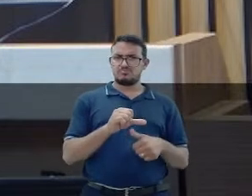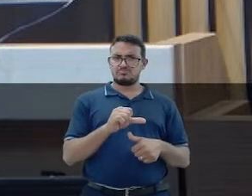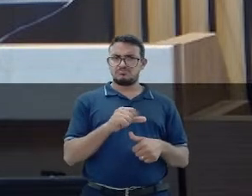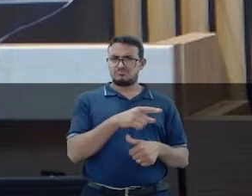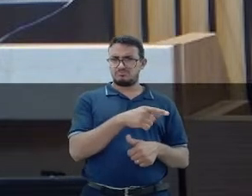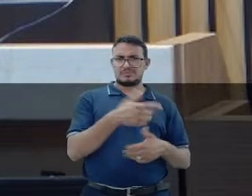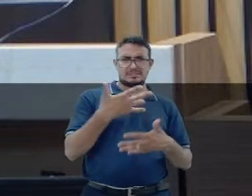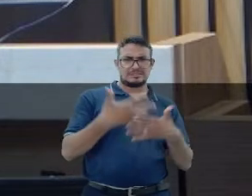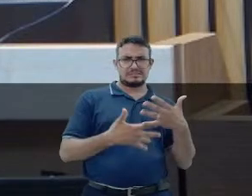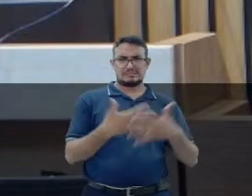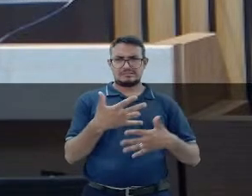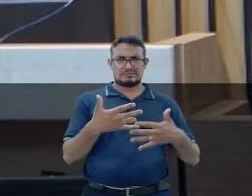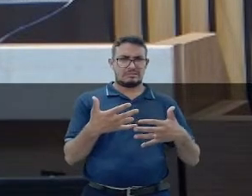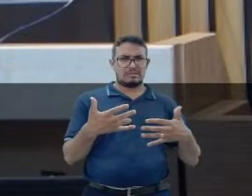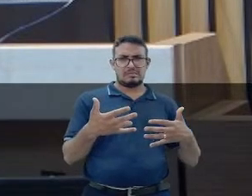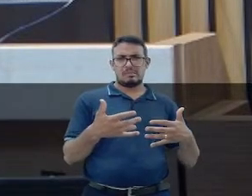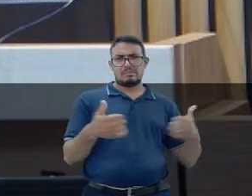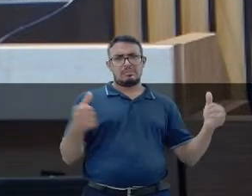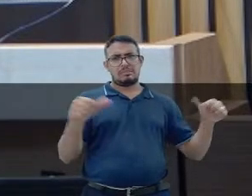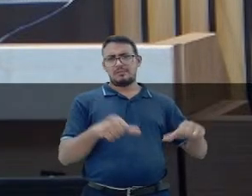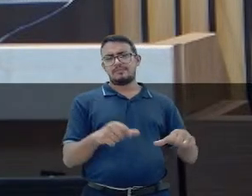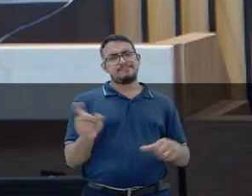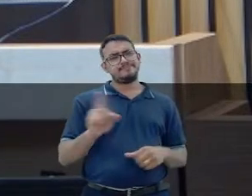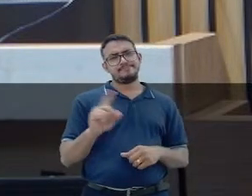lesiva. Eu reputo haver aqui